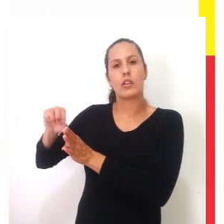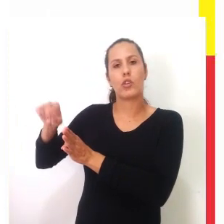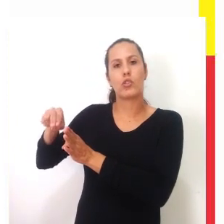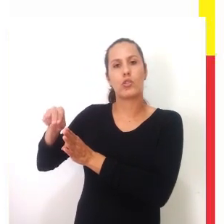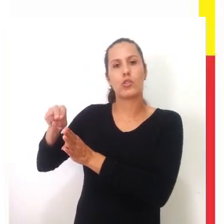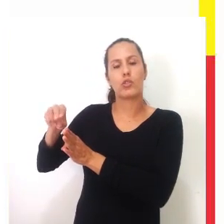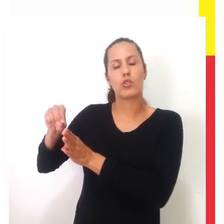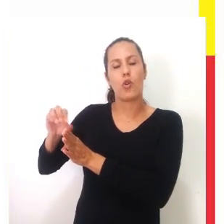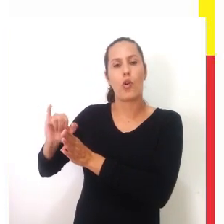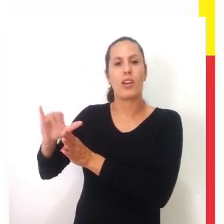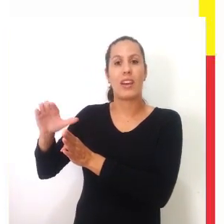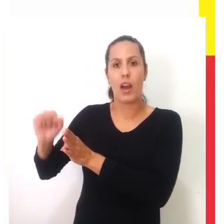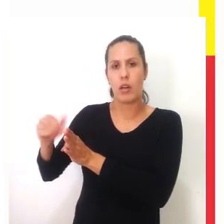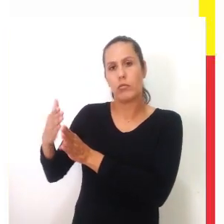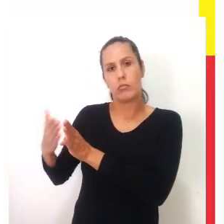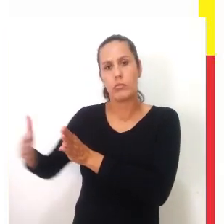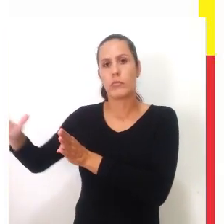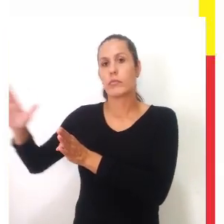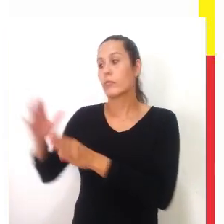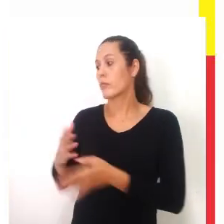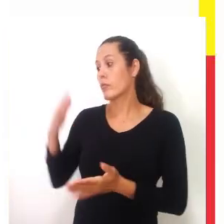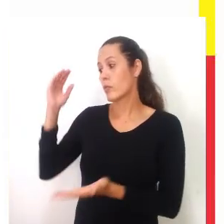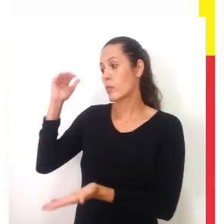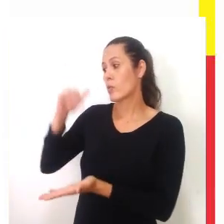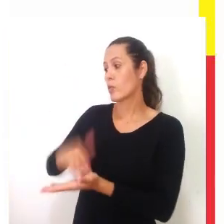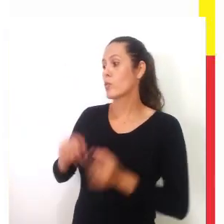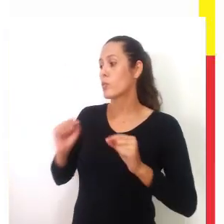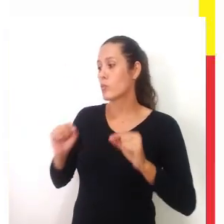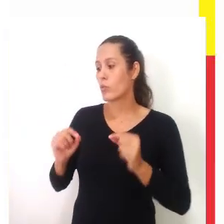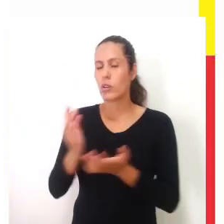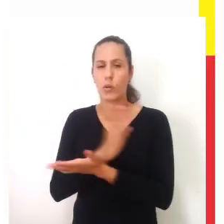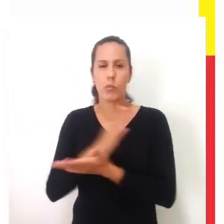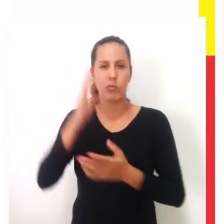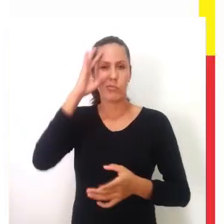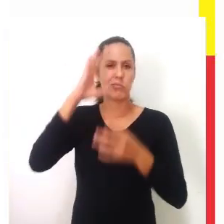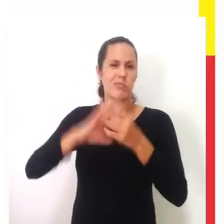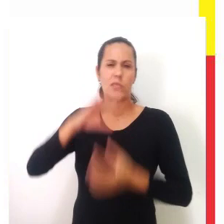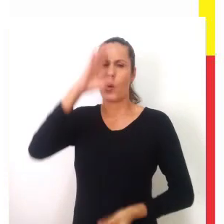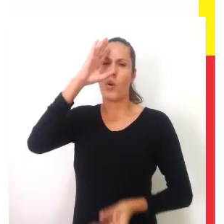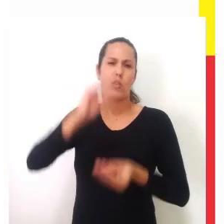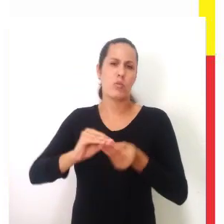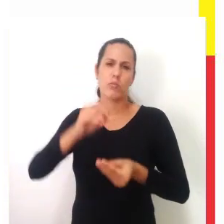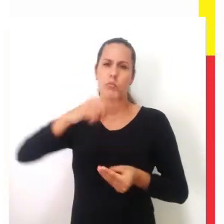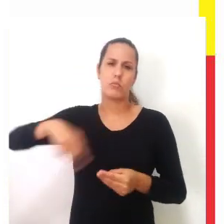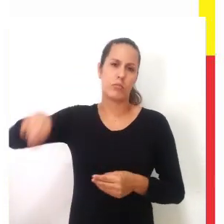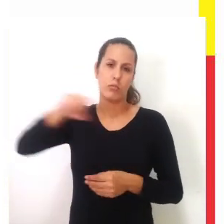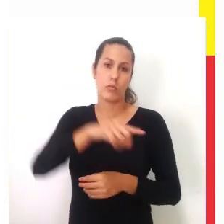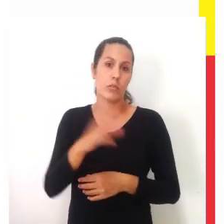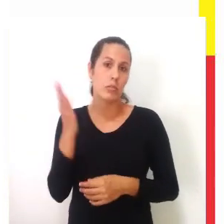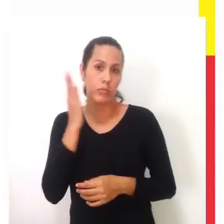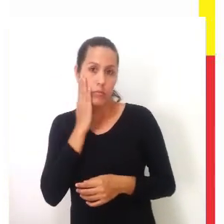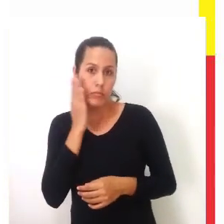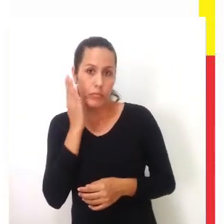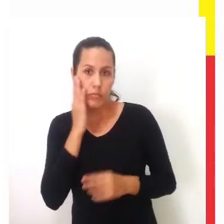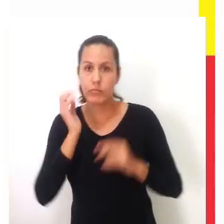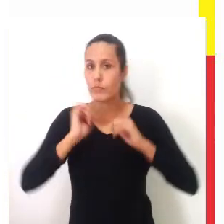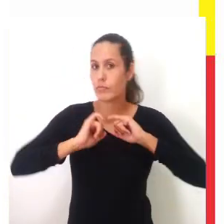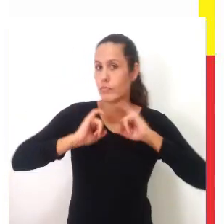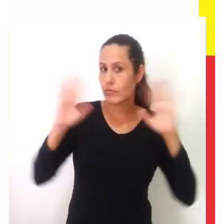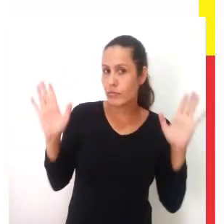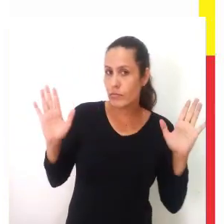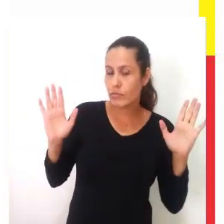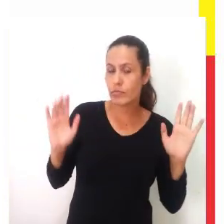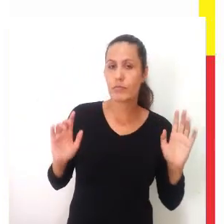E, por último, a gente tem aí um fluxograma, conforme a imagem. É um resuminho para ver se